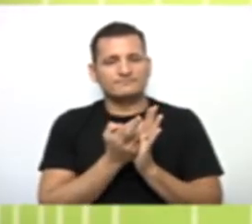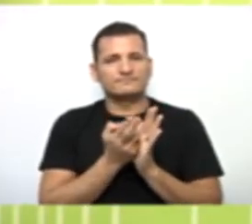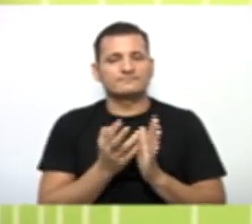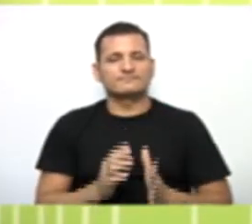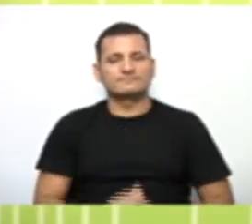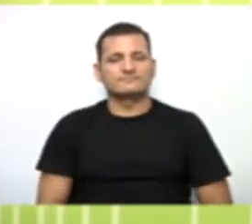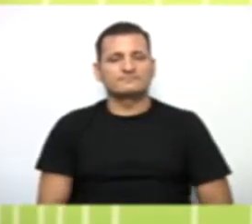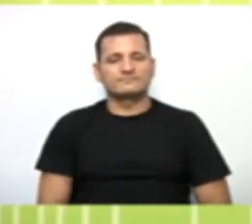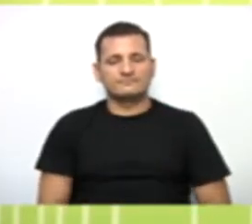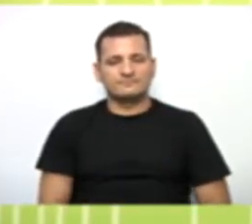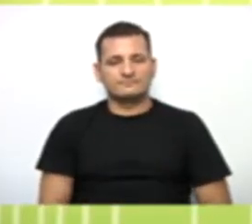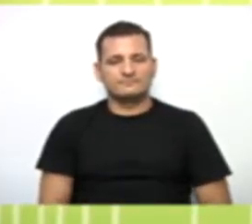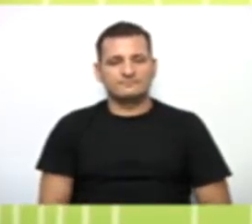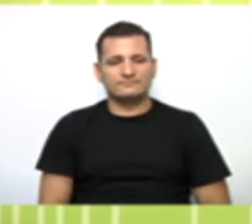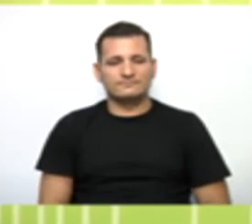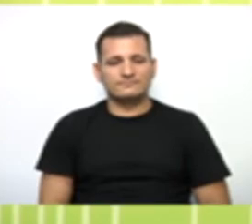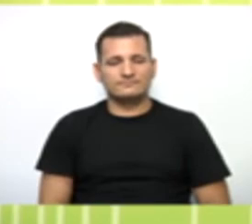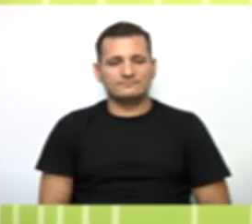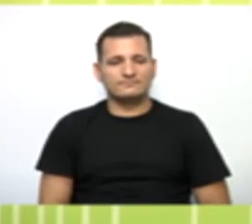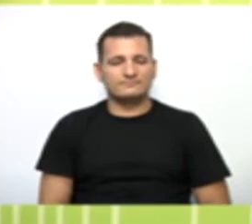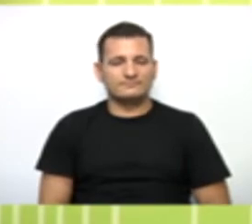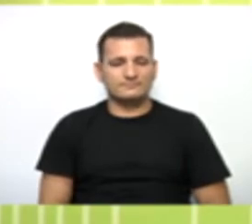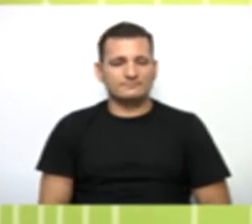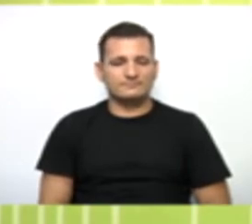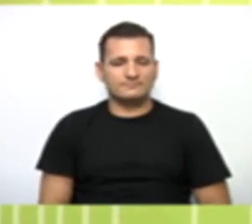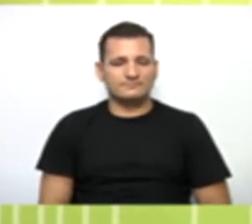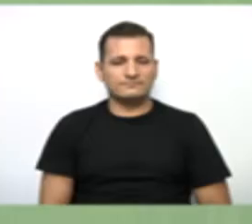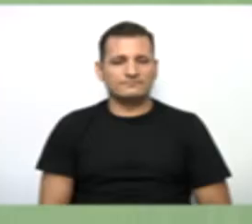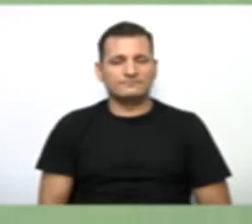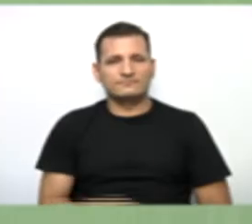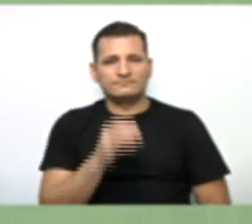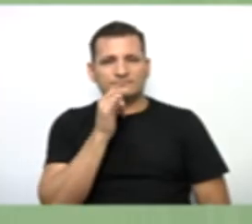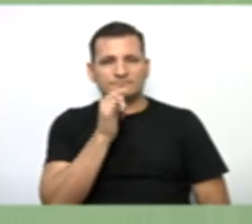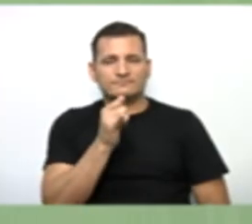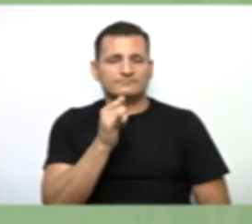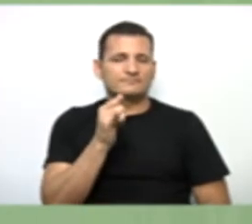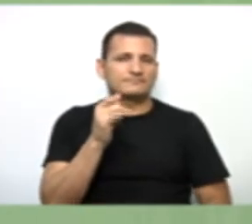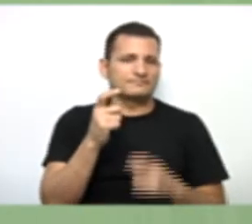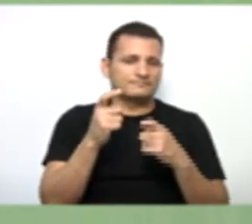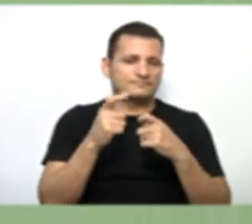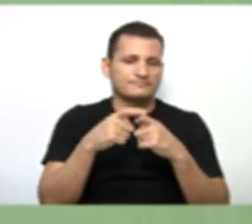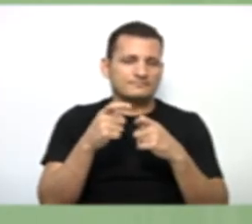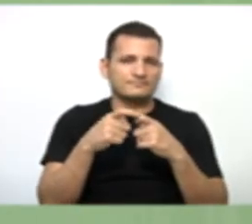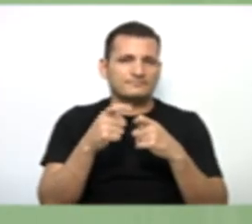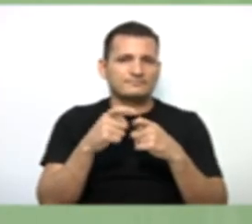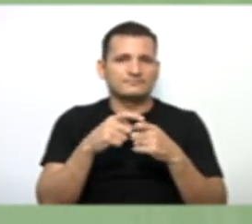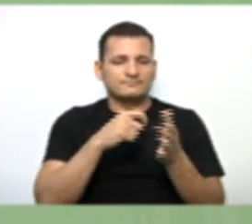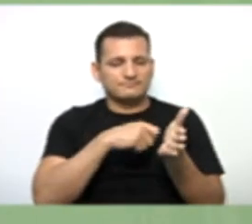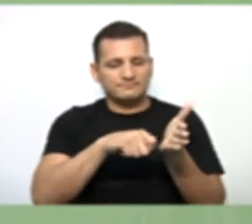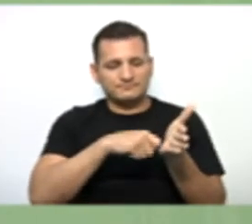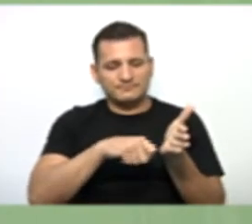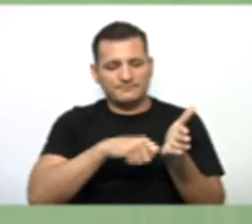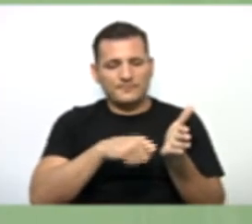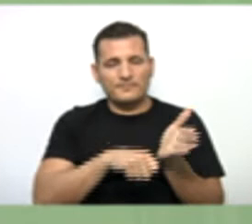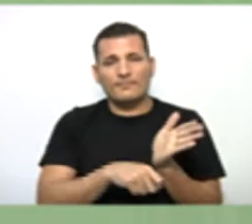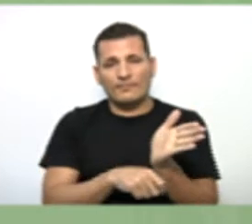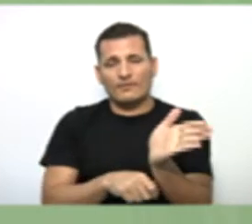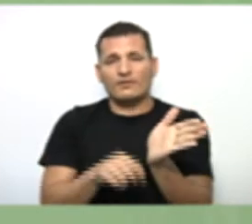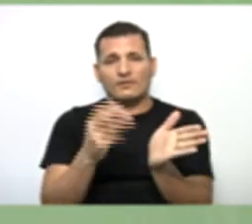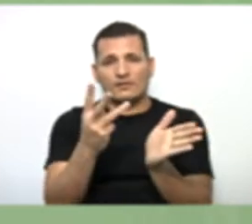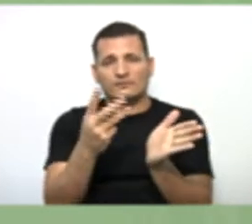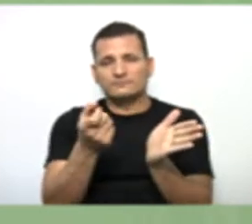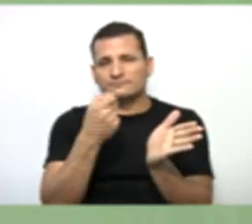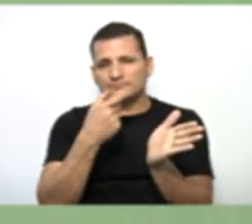lá no nosso, né, na nossa sala ali. Então vamos lá, olha. Se um médico lhe receitasse 3 comprimidos para você tomar um a